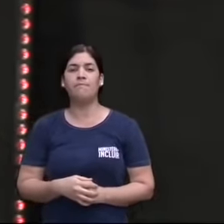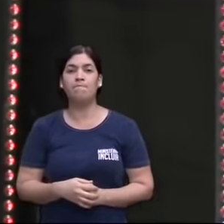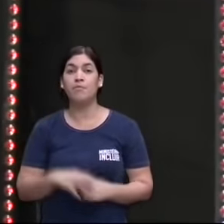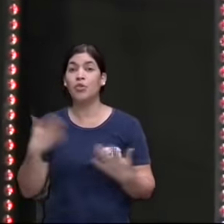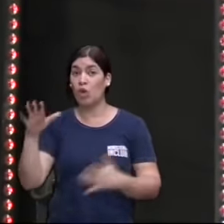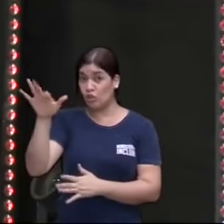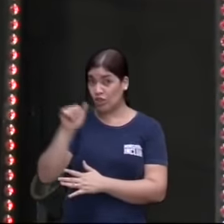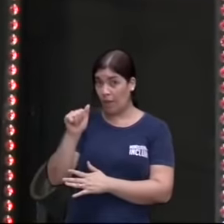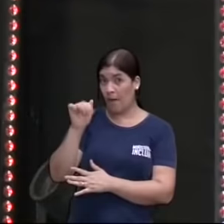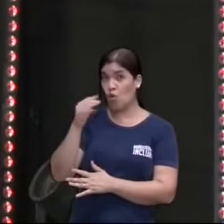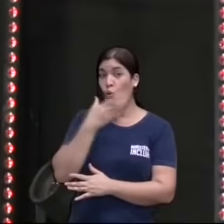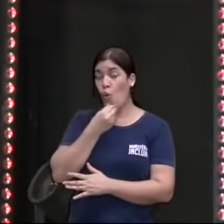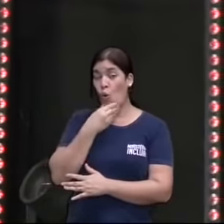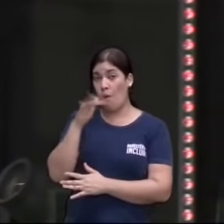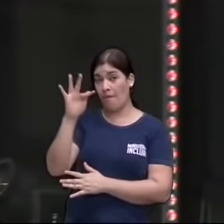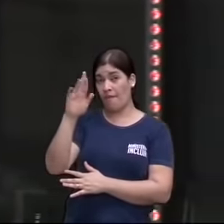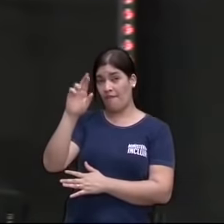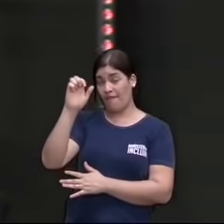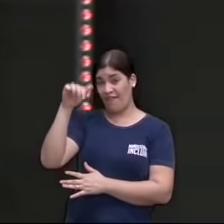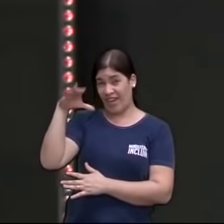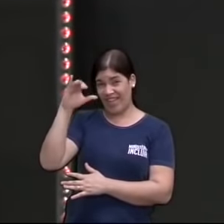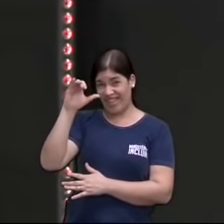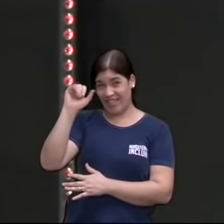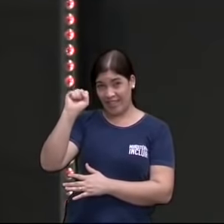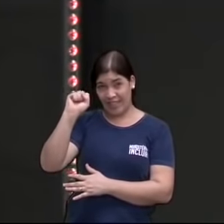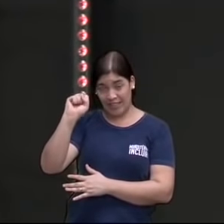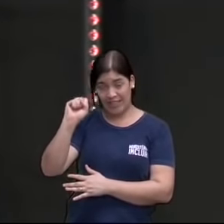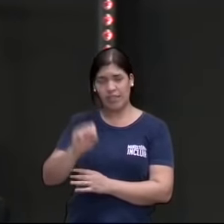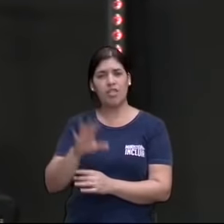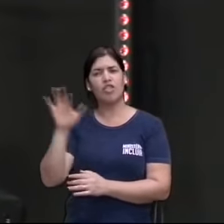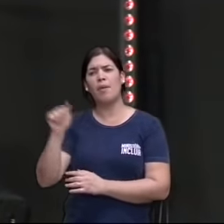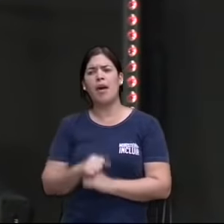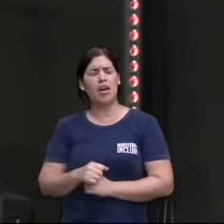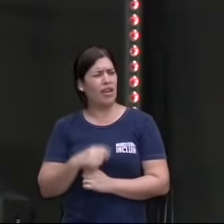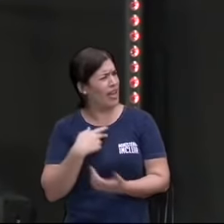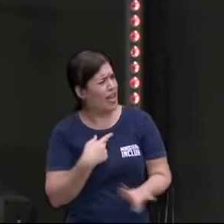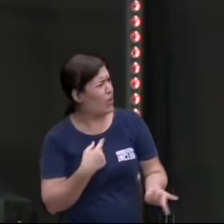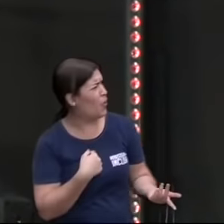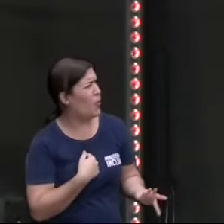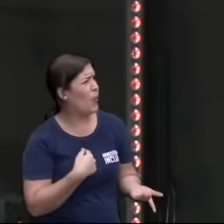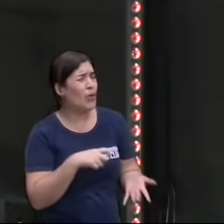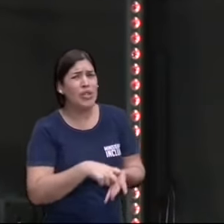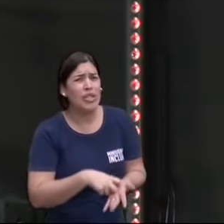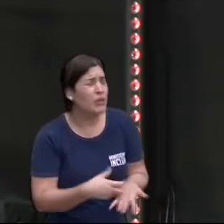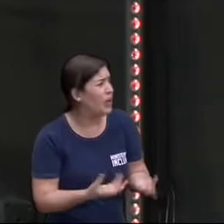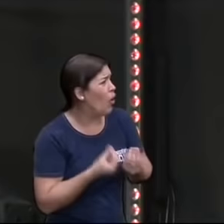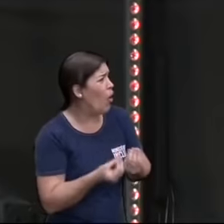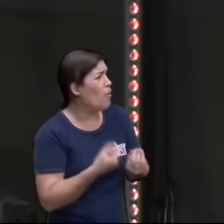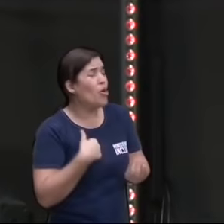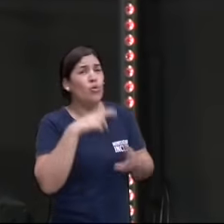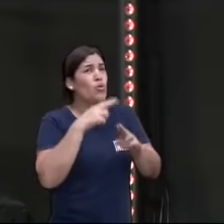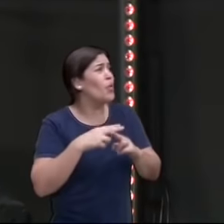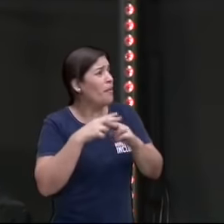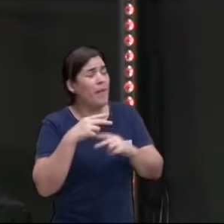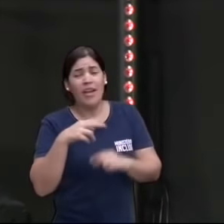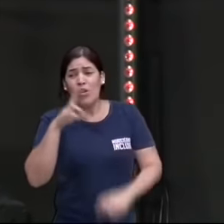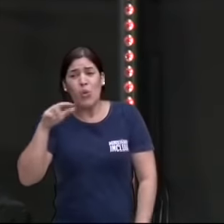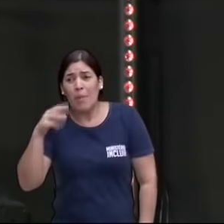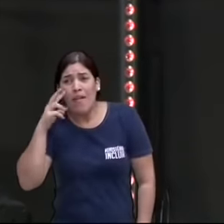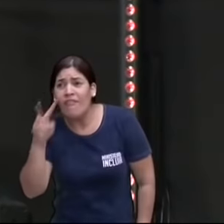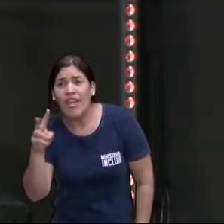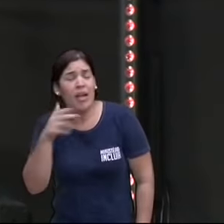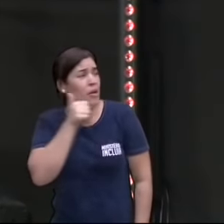Quando chamaram o Francis Gavinicek, ele disse: mas eu nunca mais vou ver minha mulher, nunca mais vou ver meus filhos, eu